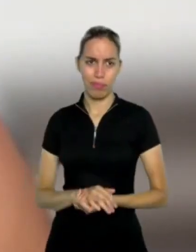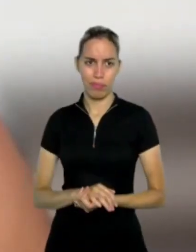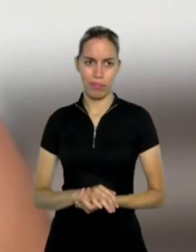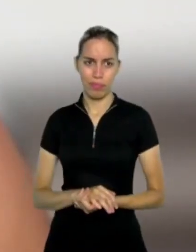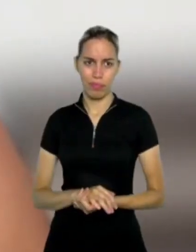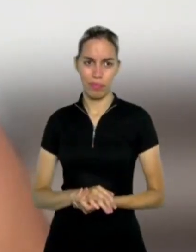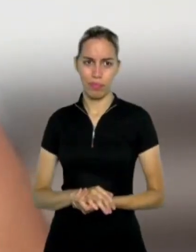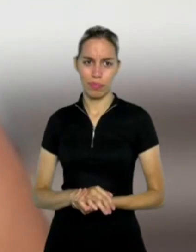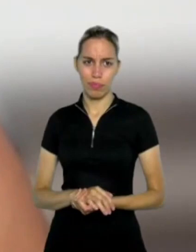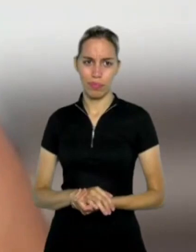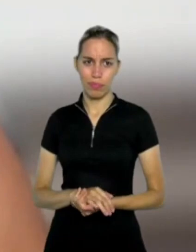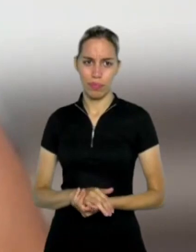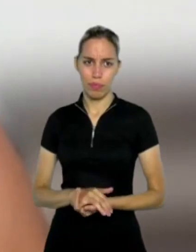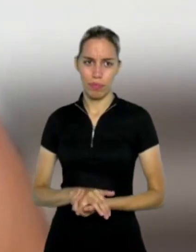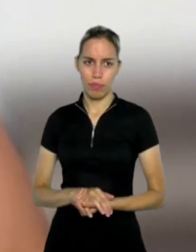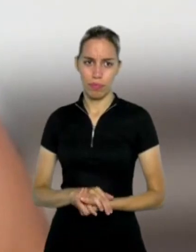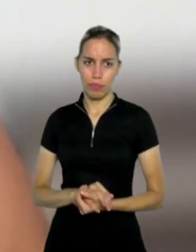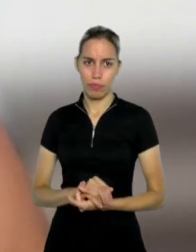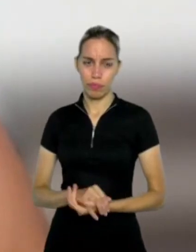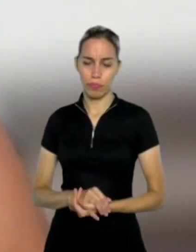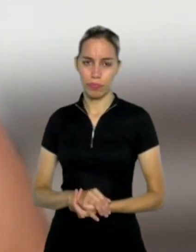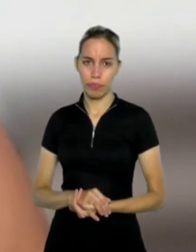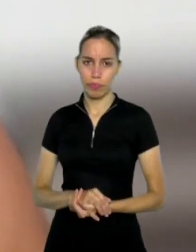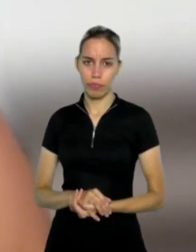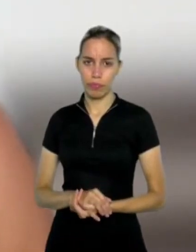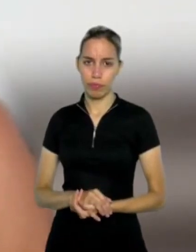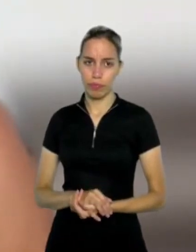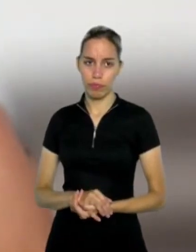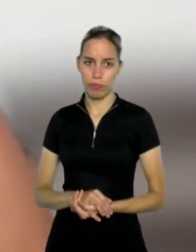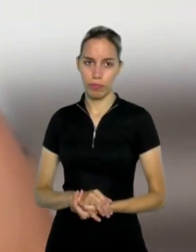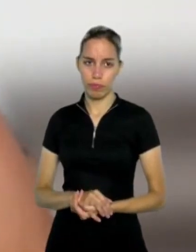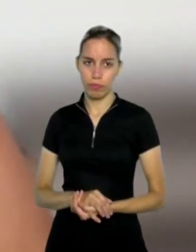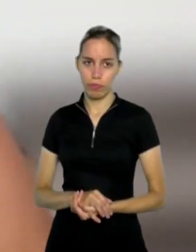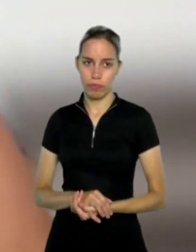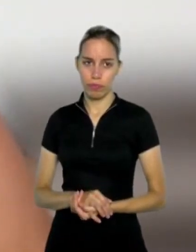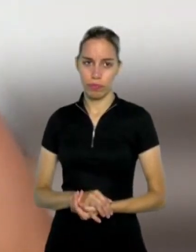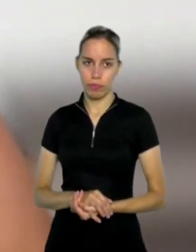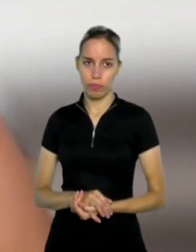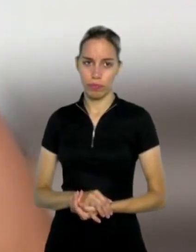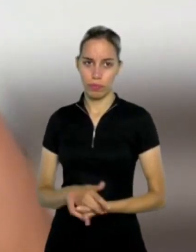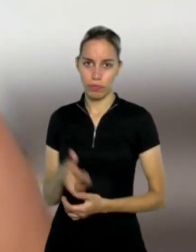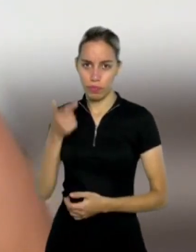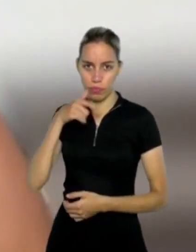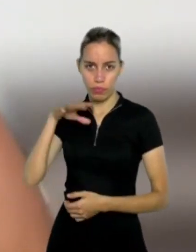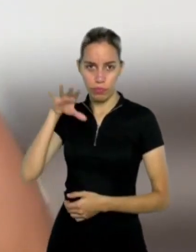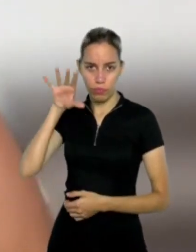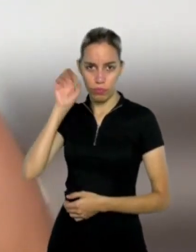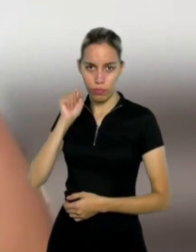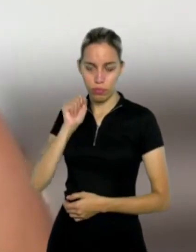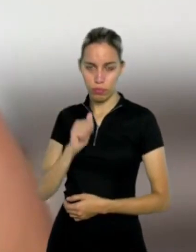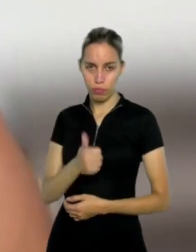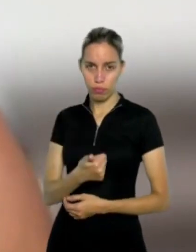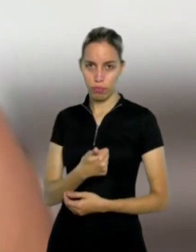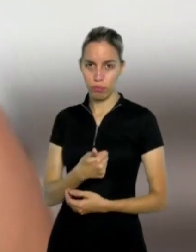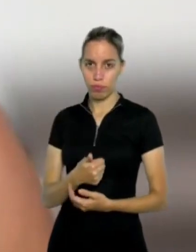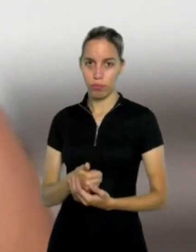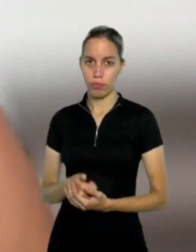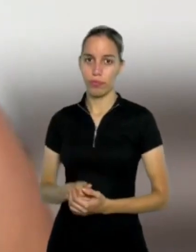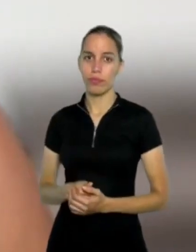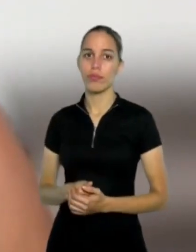Vamos deixar para ver se mantém. Você está me ouvindo? Tô te ouvindo.